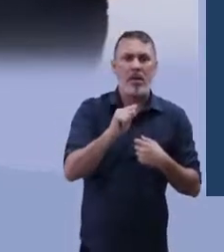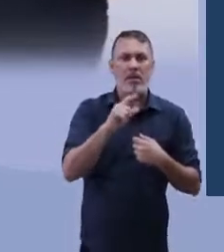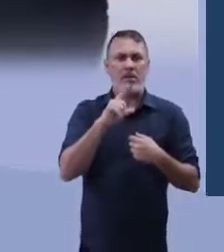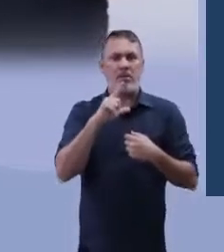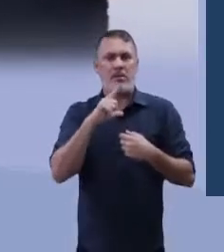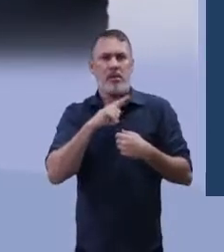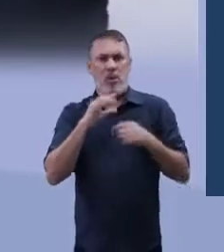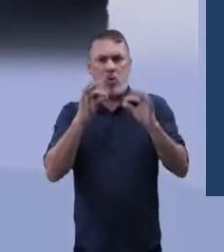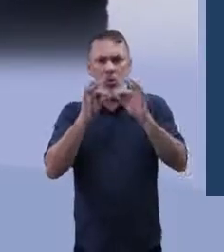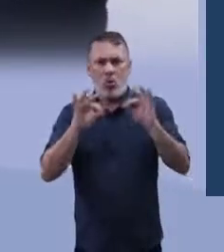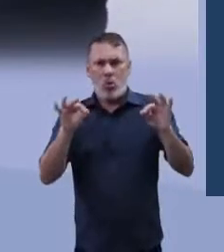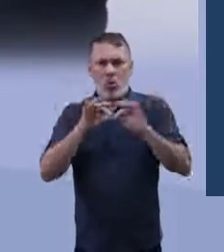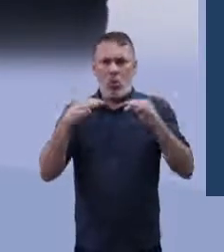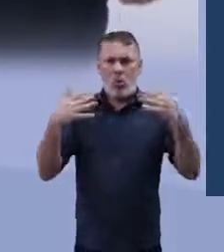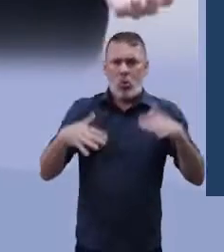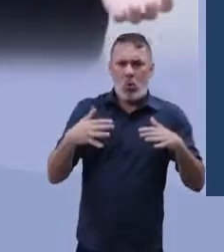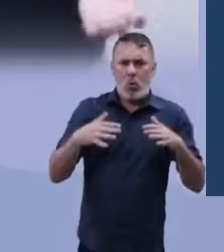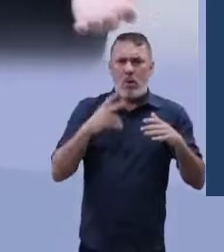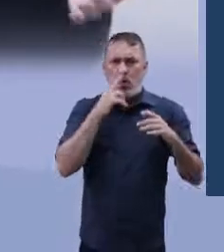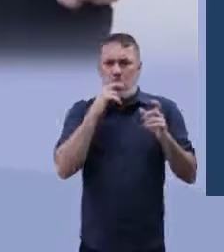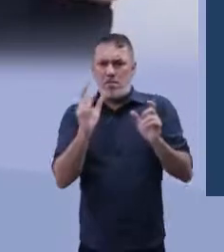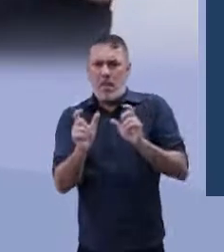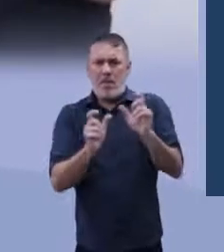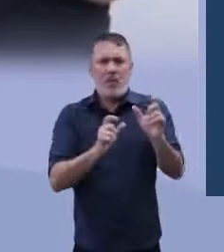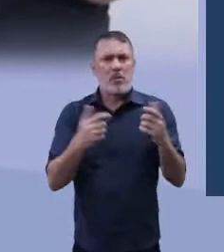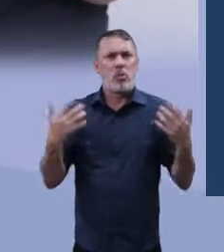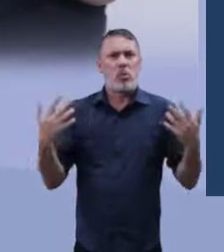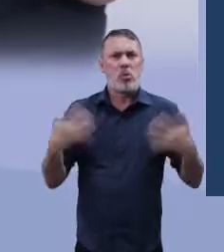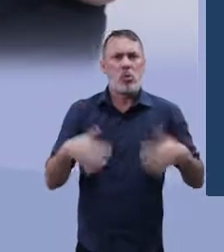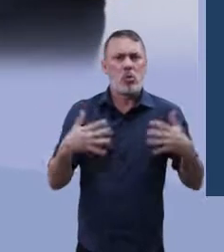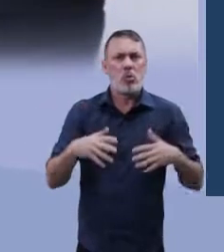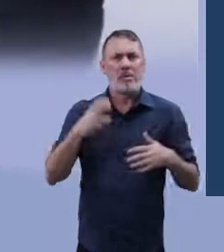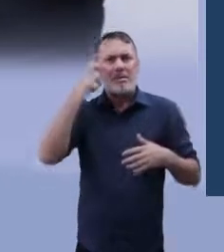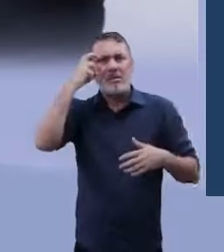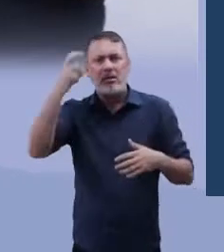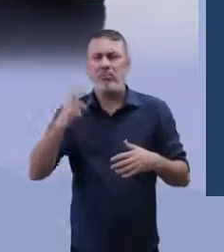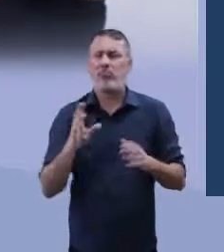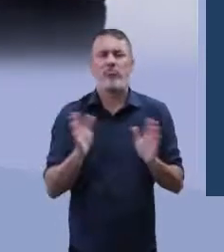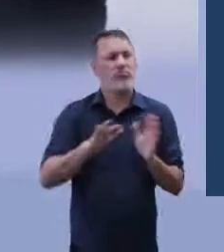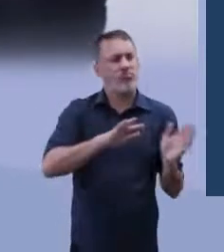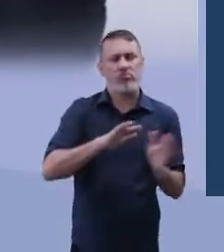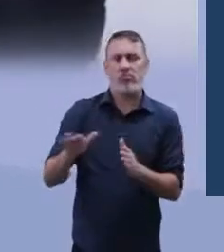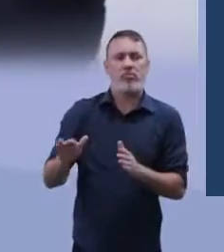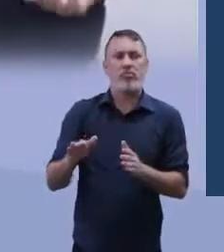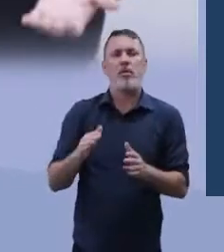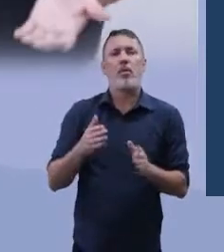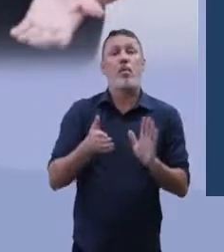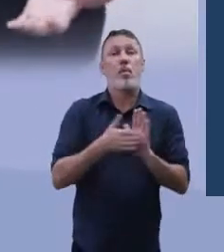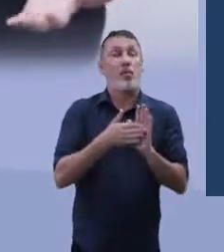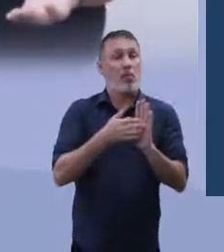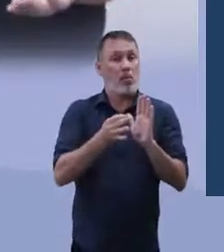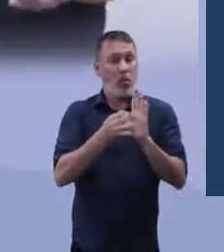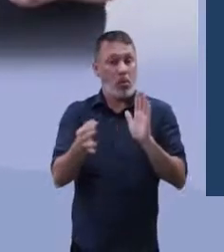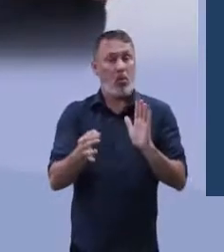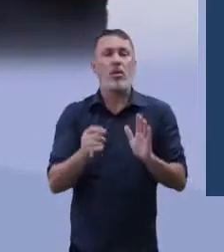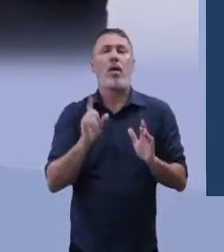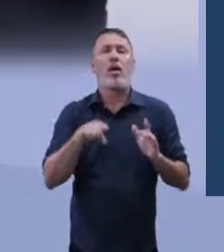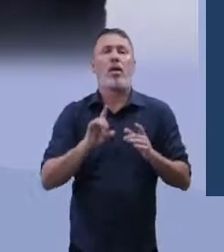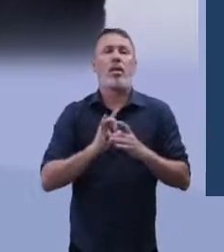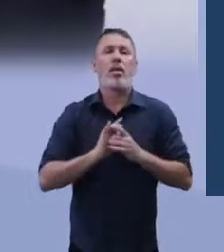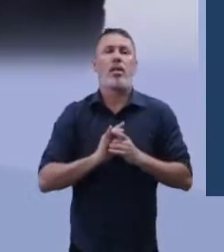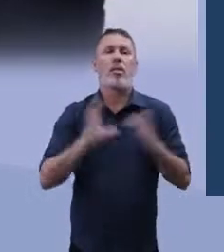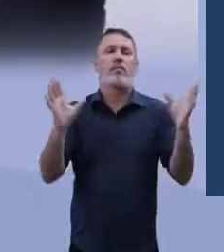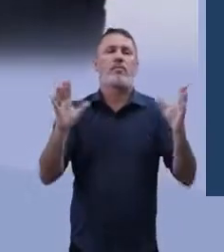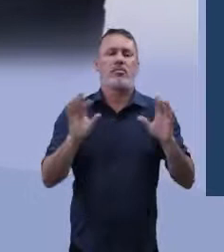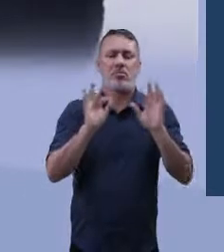como vimos, ou rimas em chaves de ouro no parnasianismo. Agora, a proposta é a libertação. O